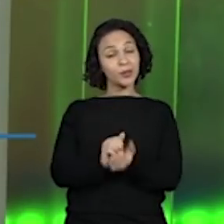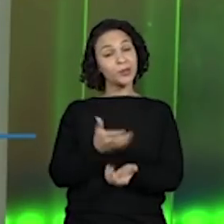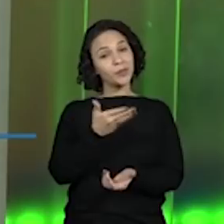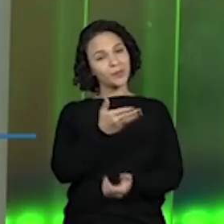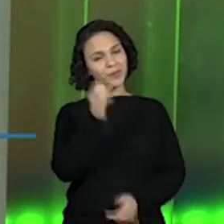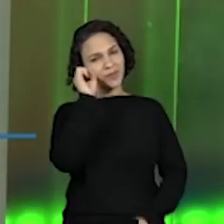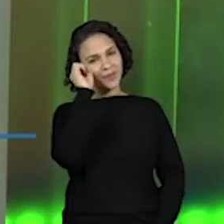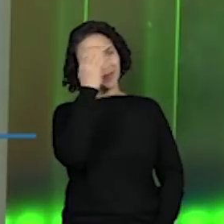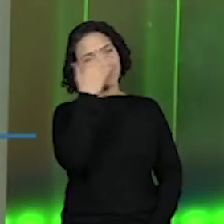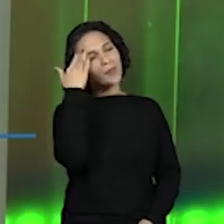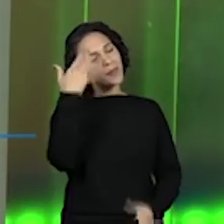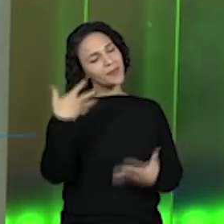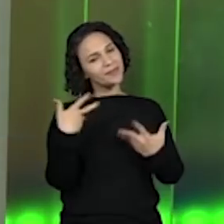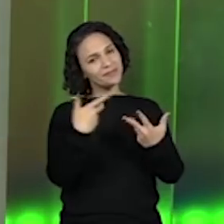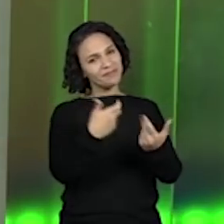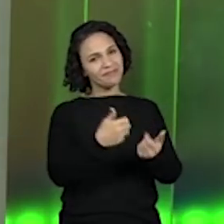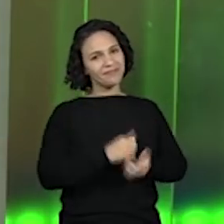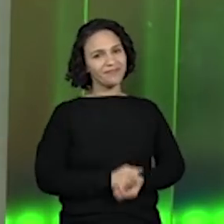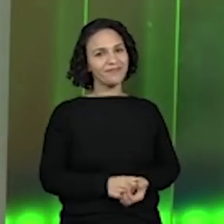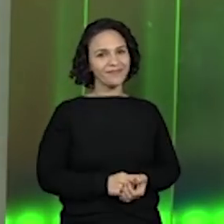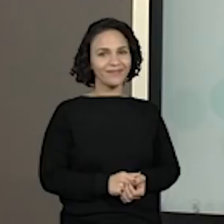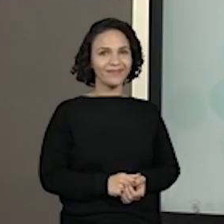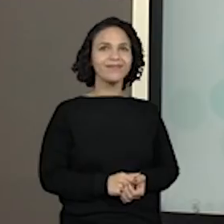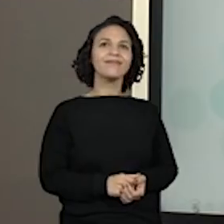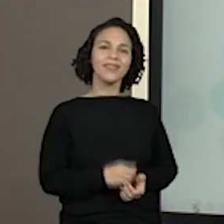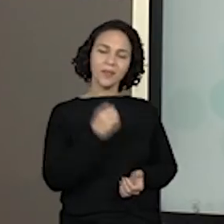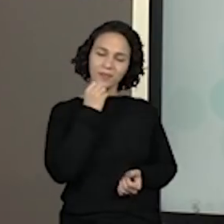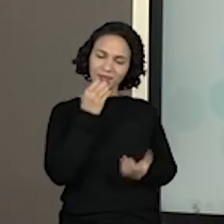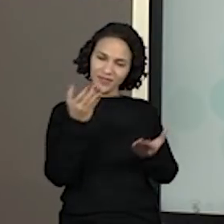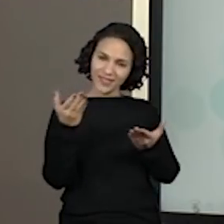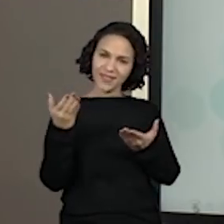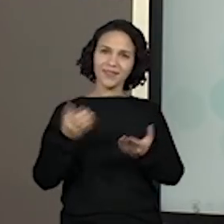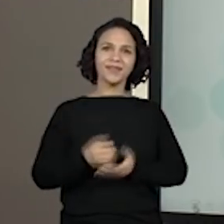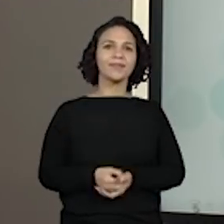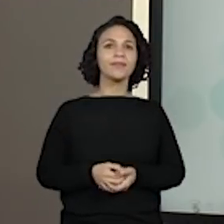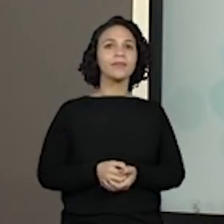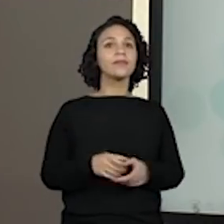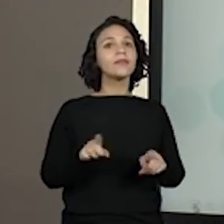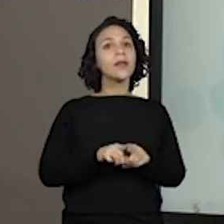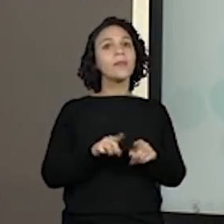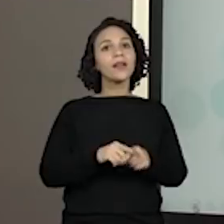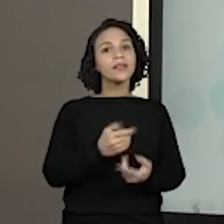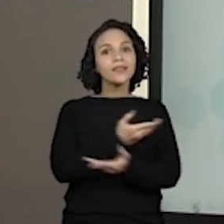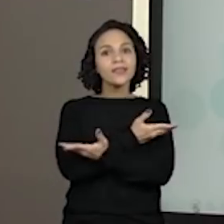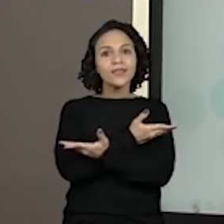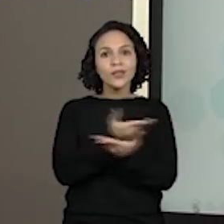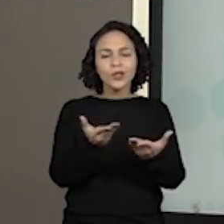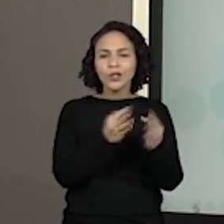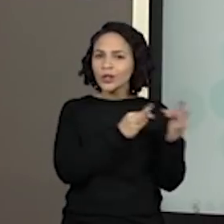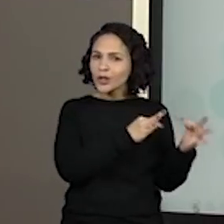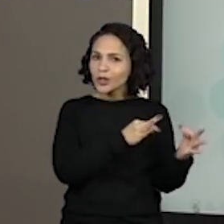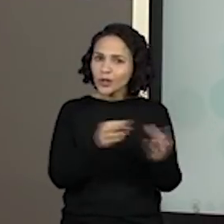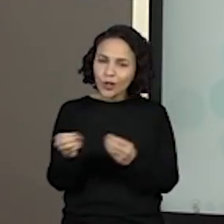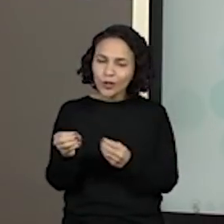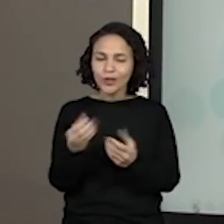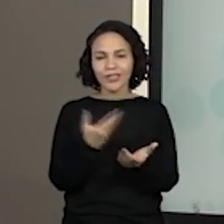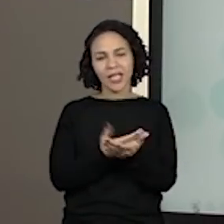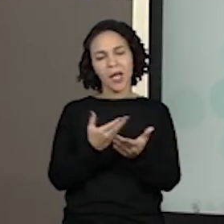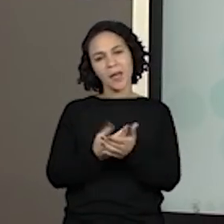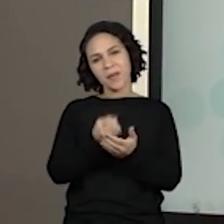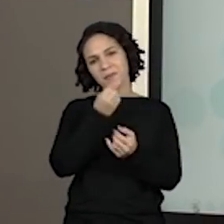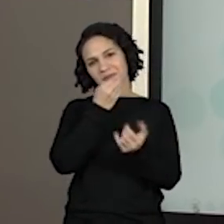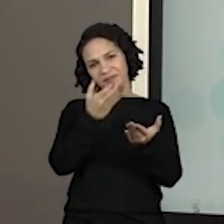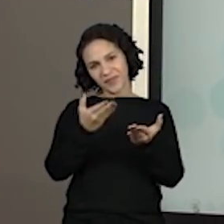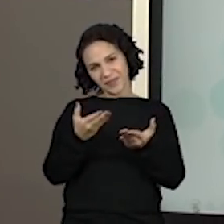professor Joelson. Muito obrigada pelo convite, professor. Bem-vinda. Bem-vindos todos a essa aula.